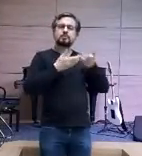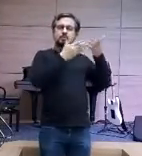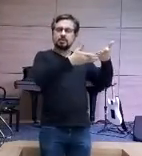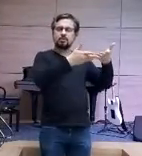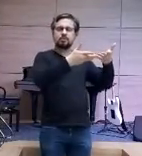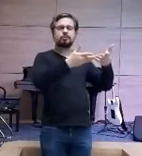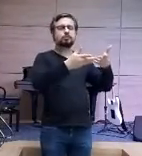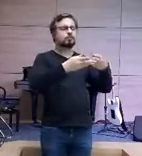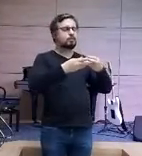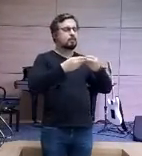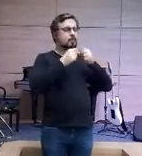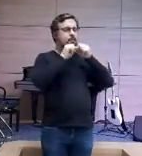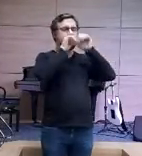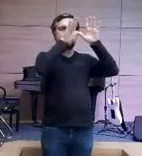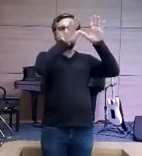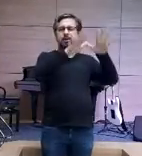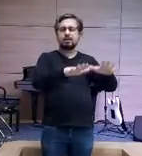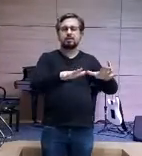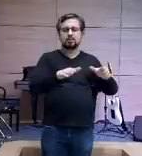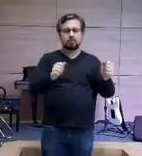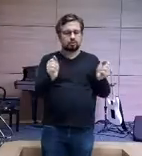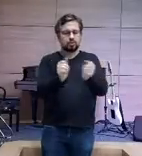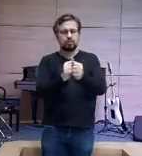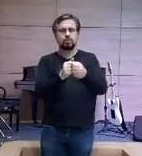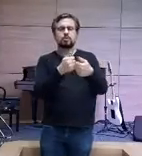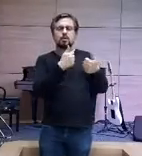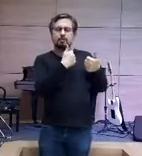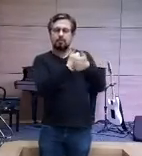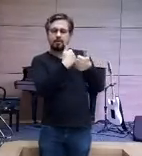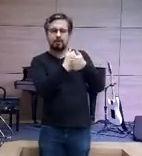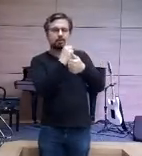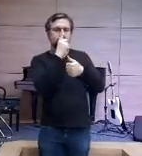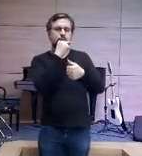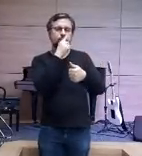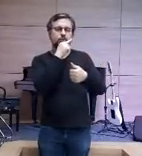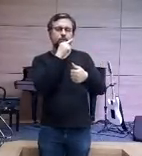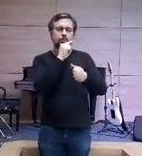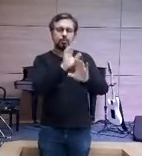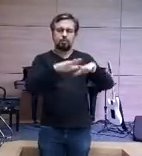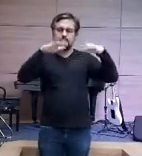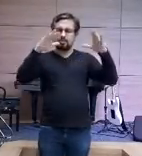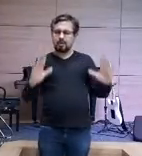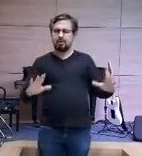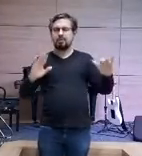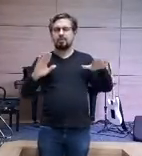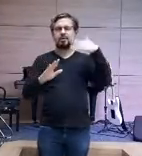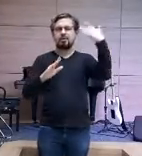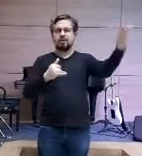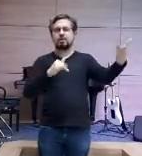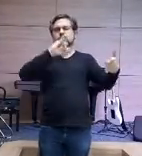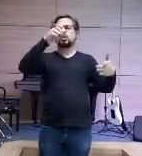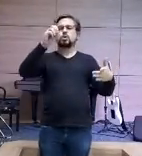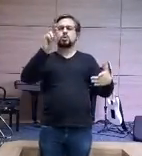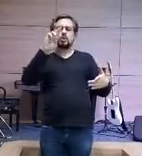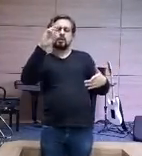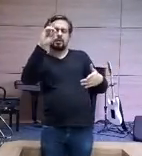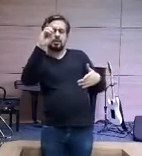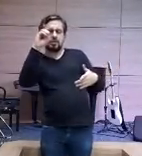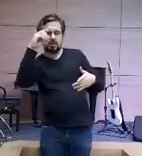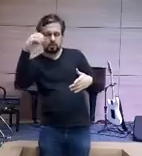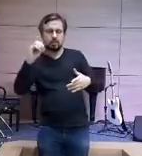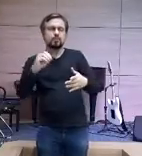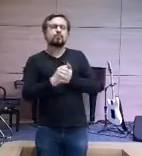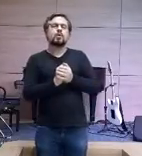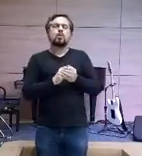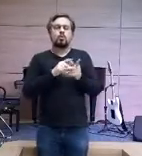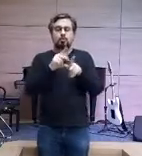junto ao Caminho do Mar além do Jordão a Galiléia do gente luz o povo que andava em trevas viu